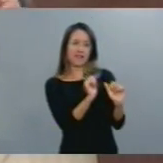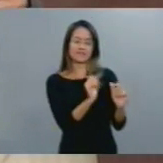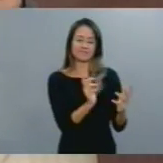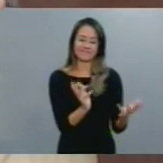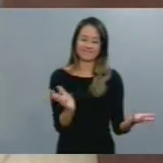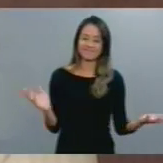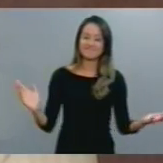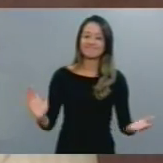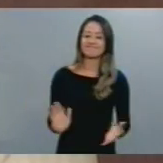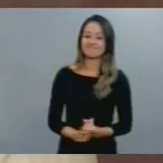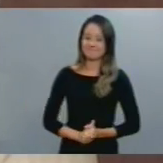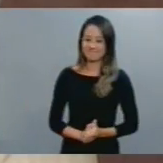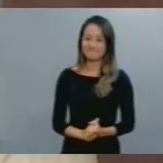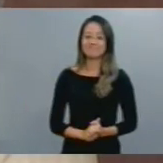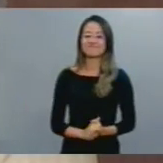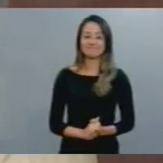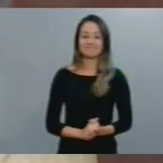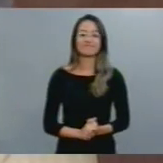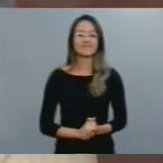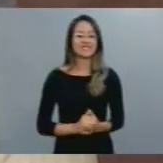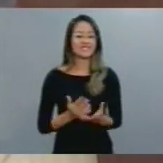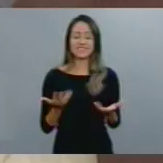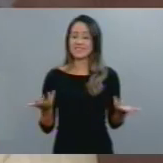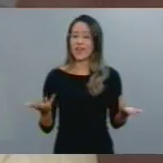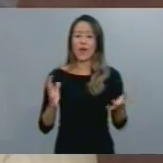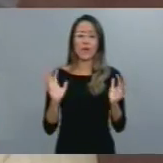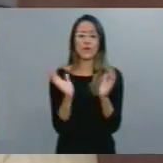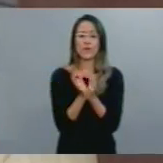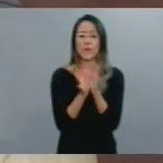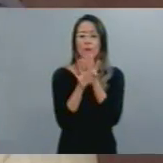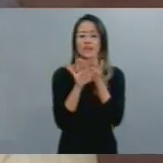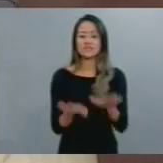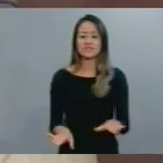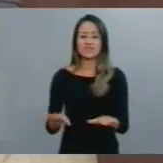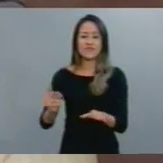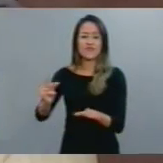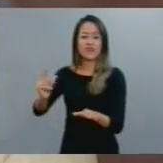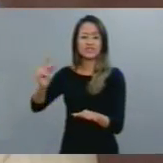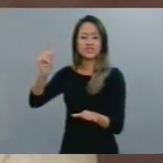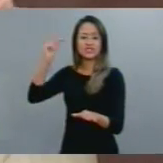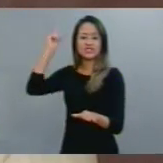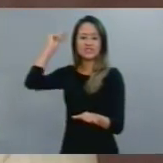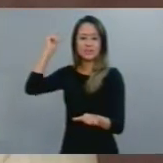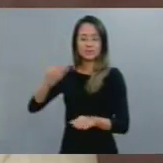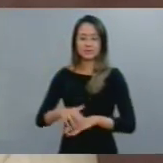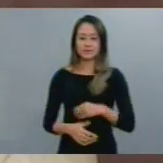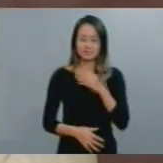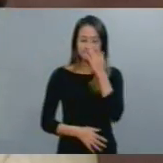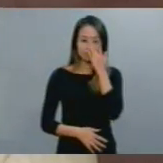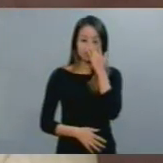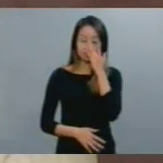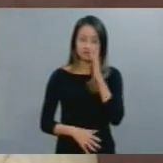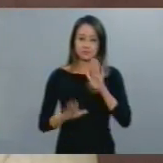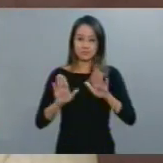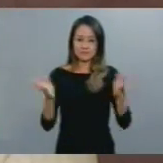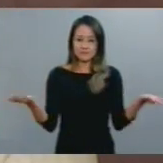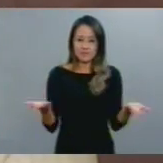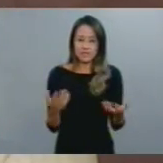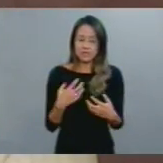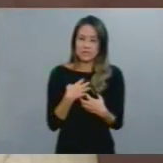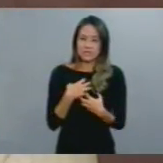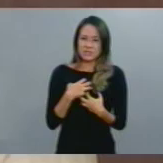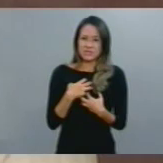digo, nós estamos, portanto, num enredo terrível. Um enredo terrível. Agora, esse sentimento